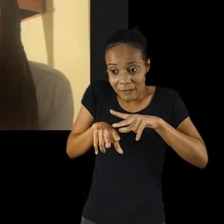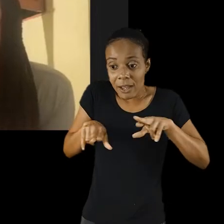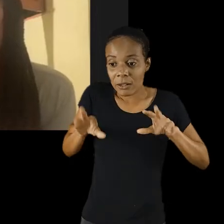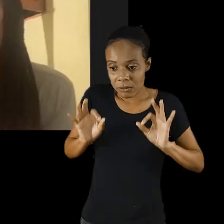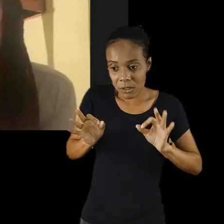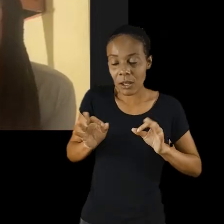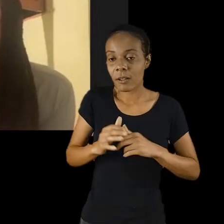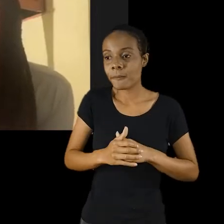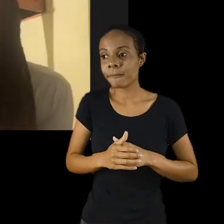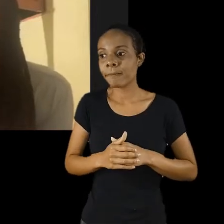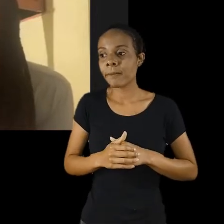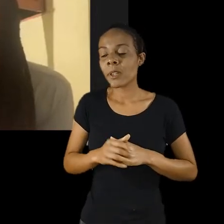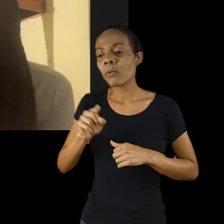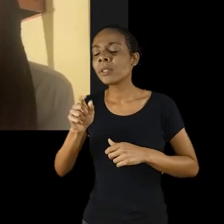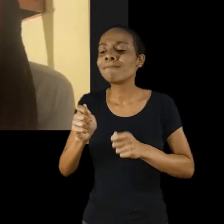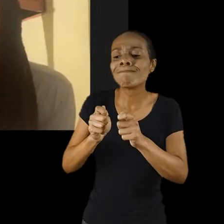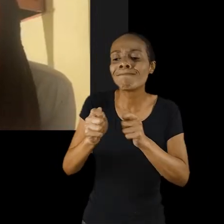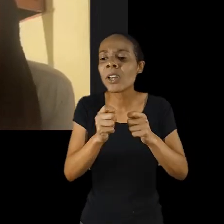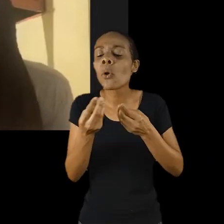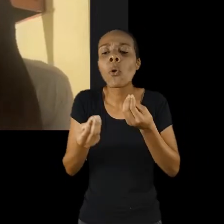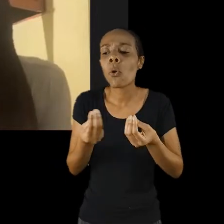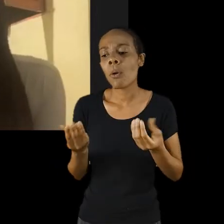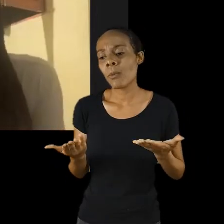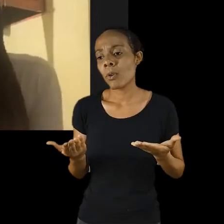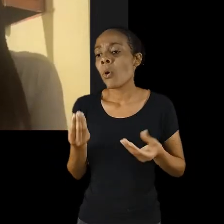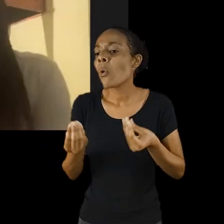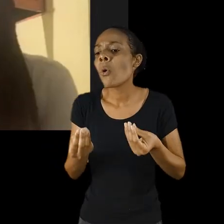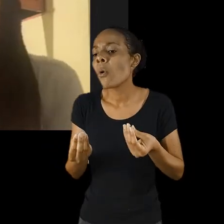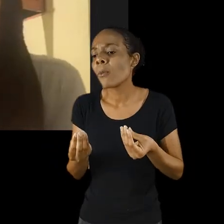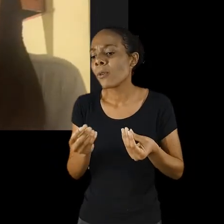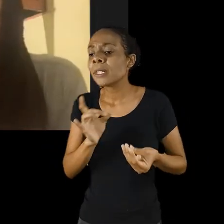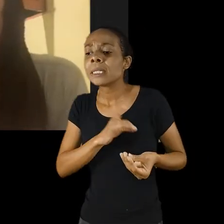Como que você lidar com isso, Bicharte? Como que você lidar com medo?